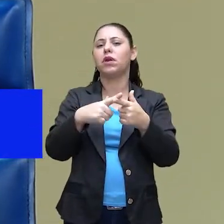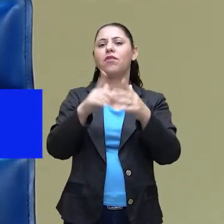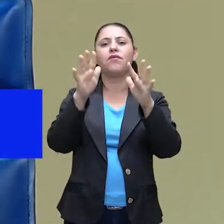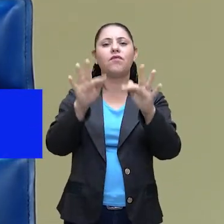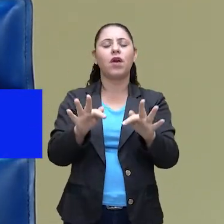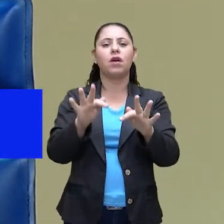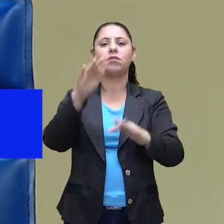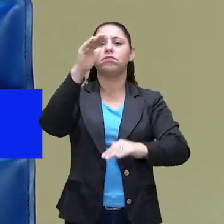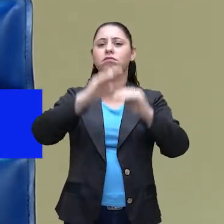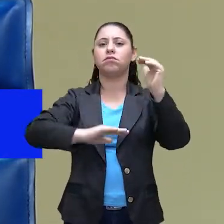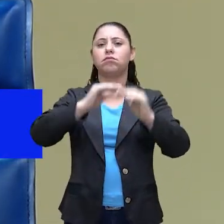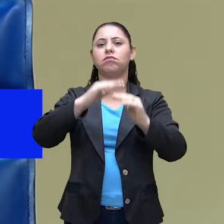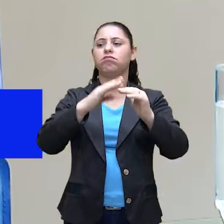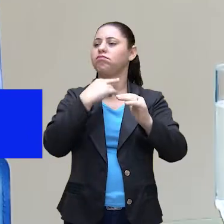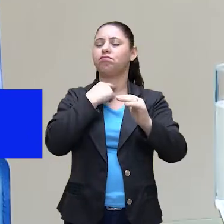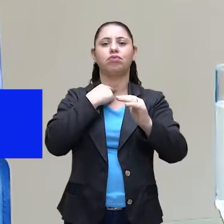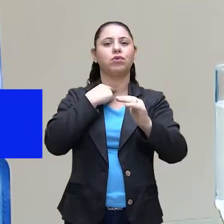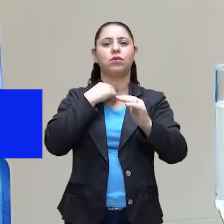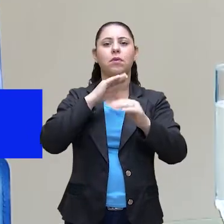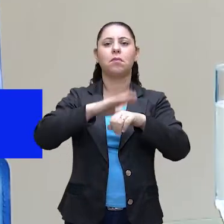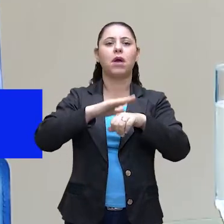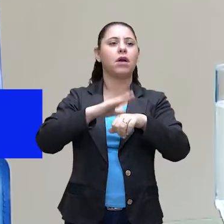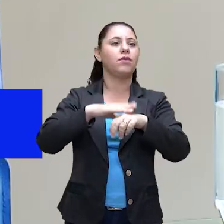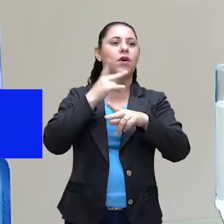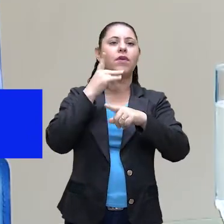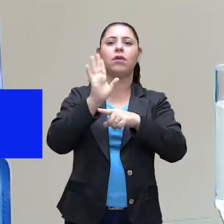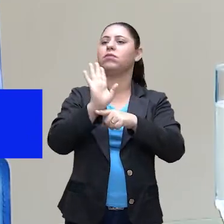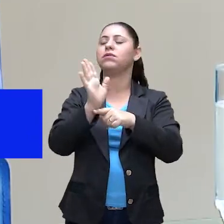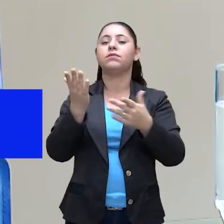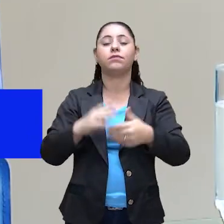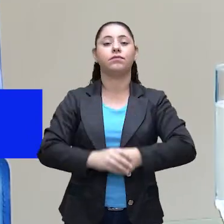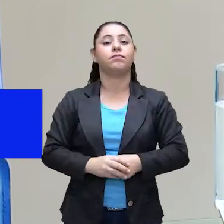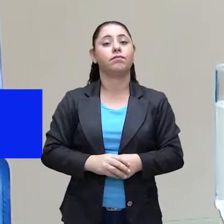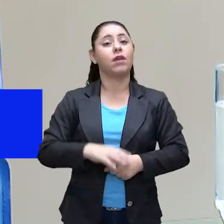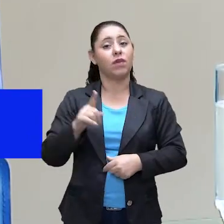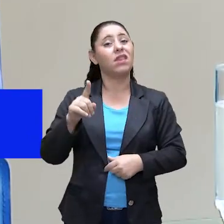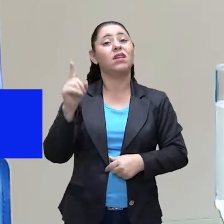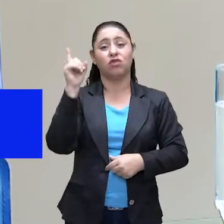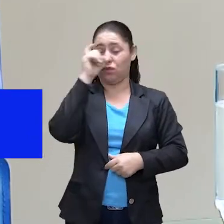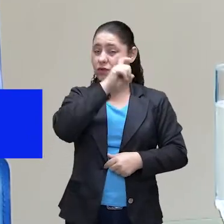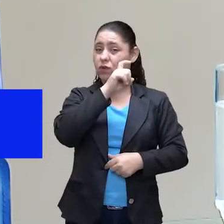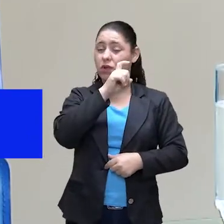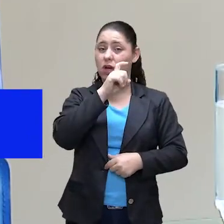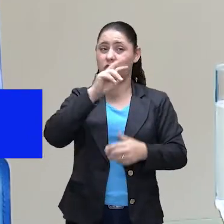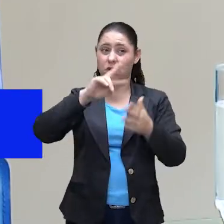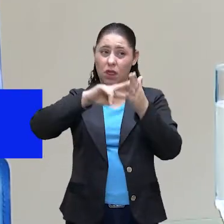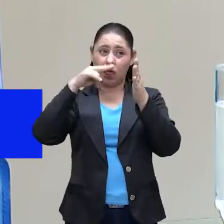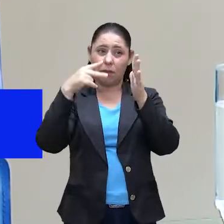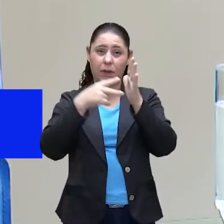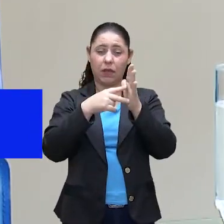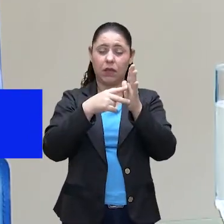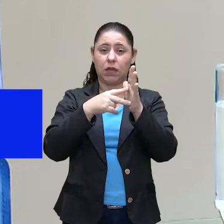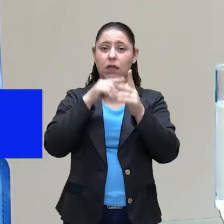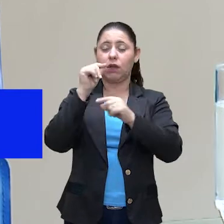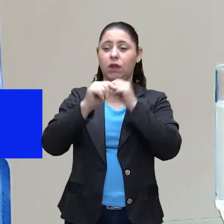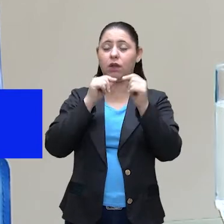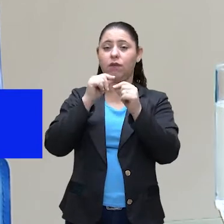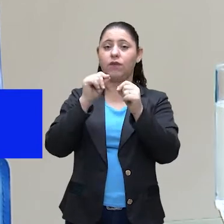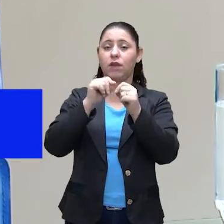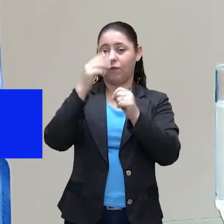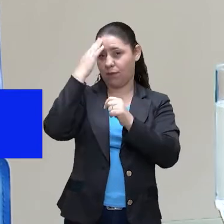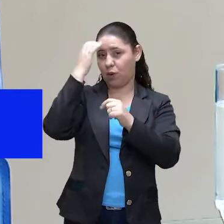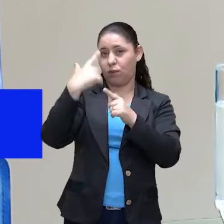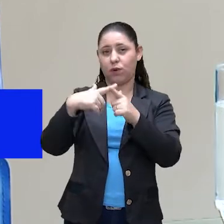drástico? Ele não poderia mais interpretar? Possivelmente ele vai ter dificuldade em interpretação, porque a